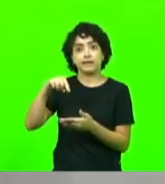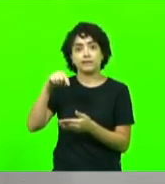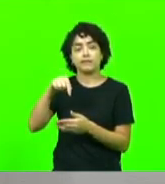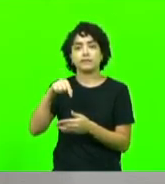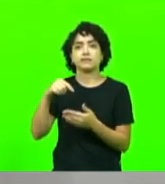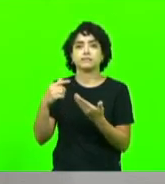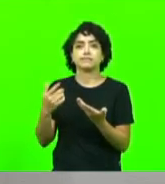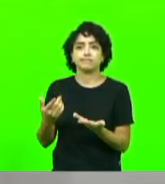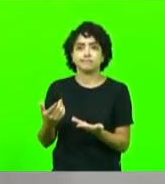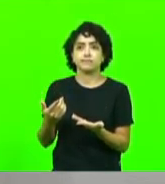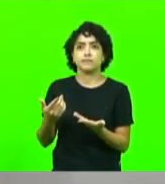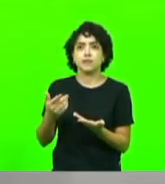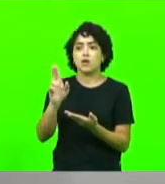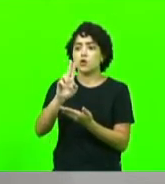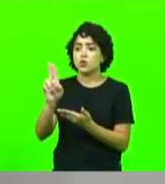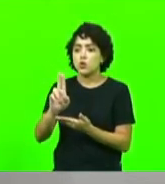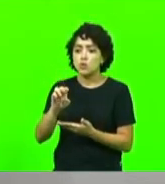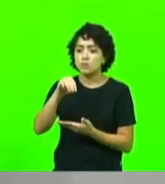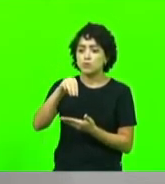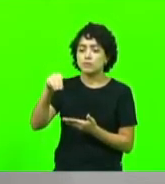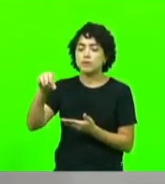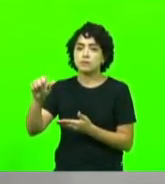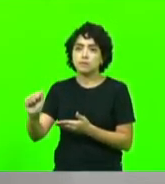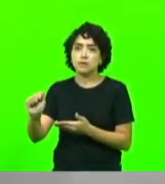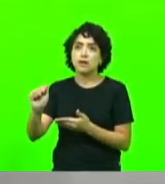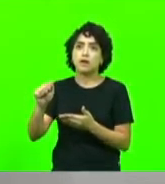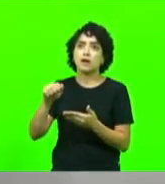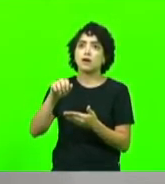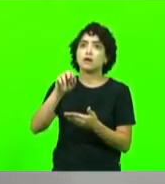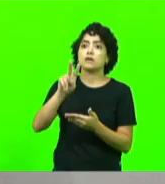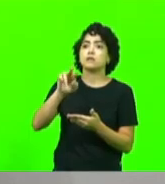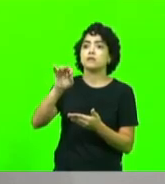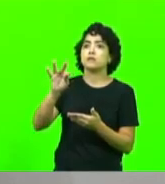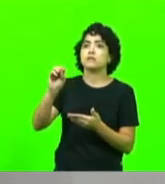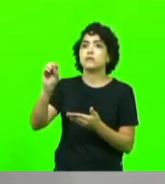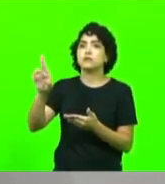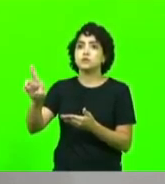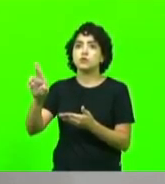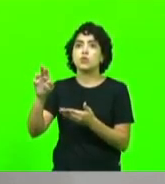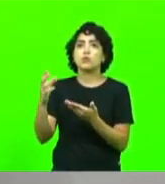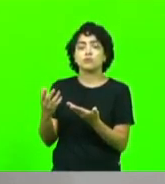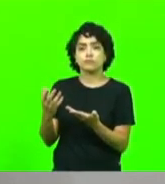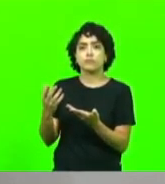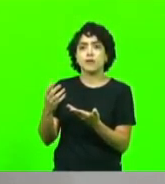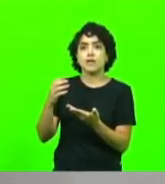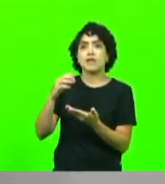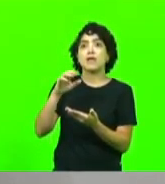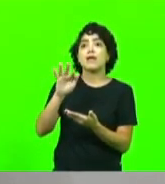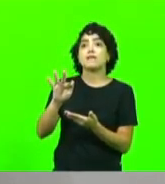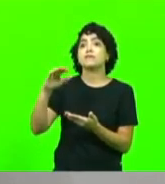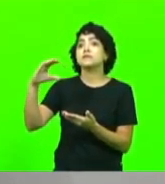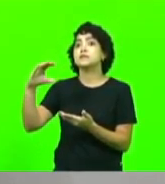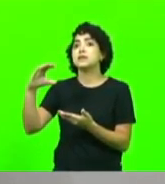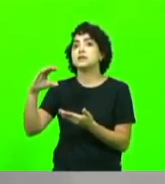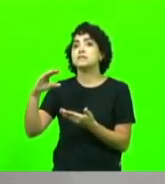Nós temos nomes aí no MMA. Vitor Miranda, meu amigo, teve no UFC. Saiu de onde? De